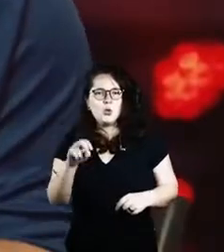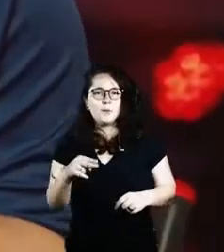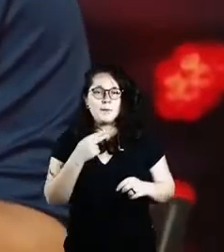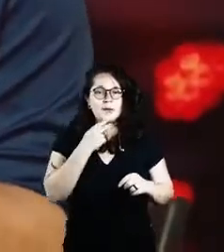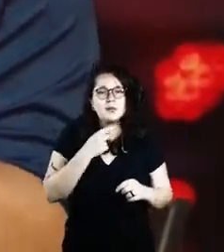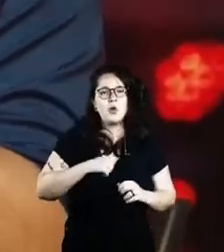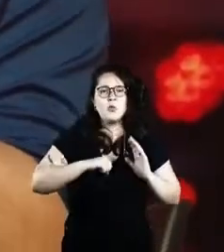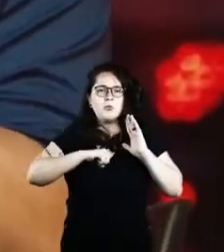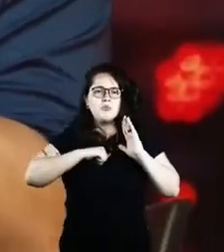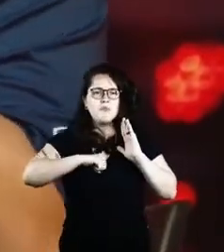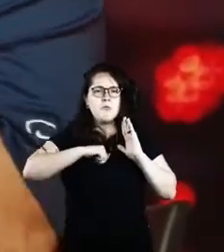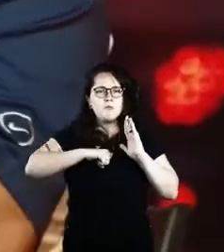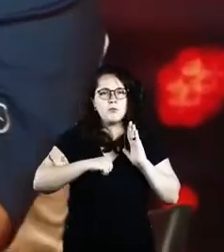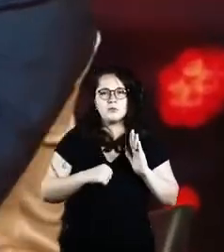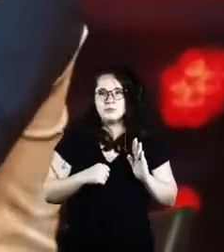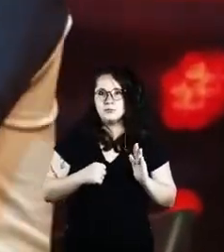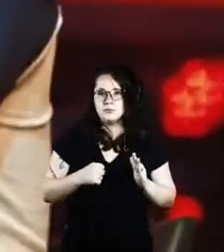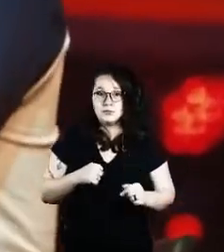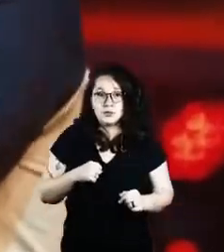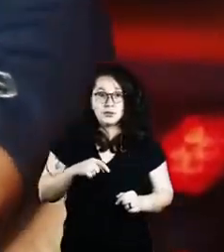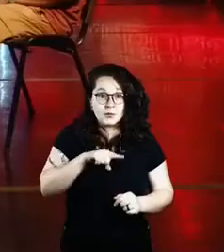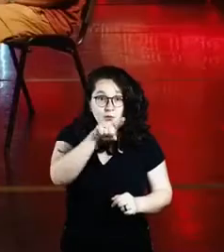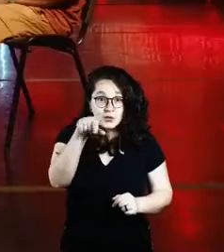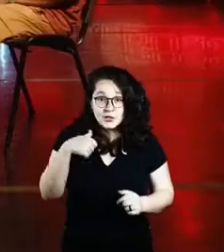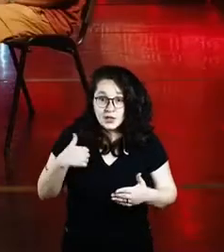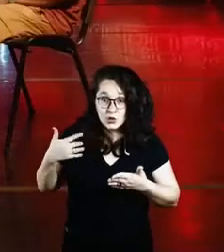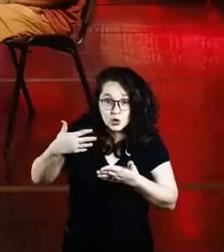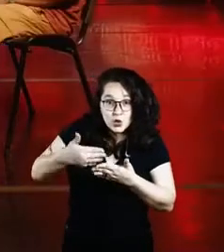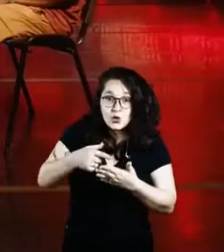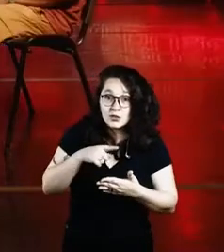esse começo, vocês não estariam no trap hoje.